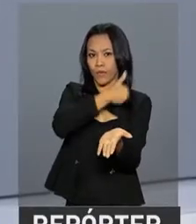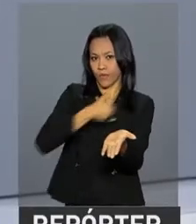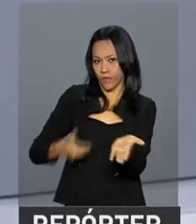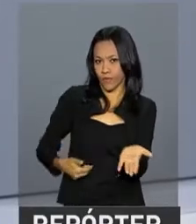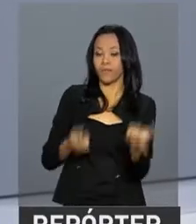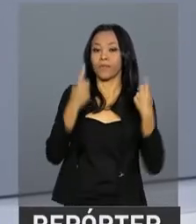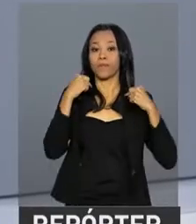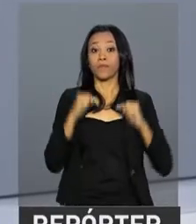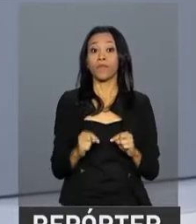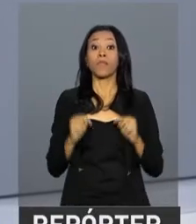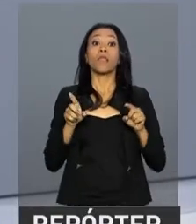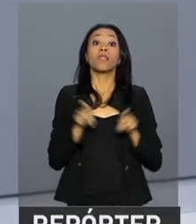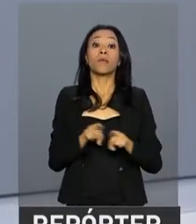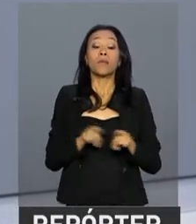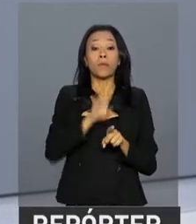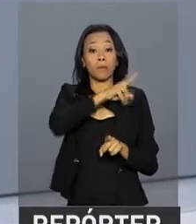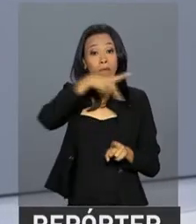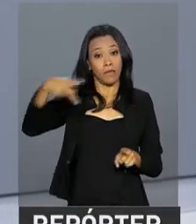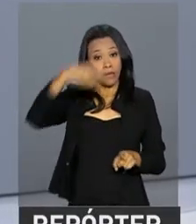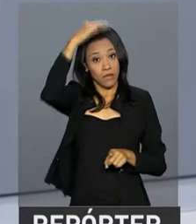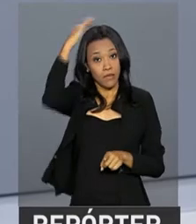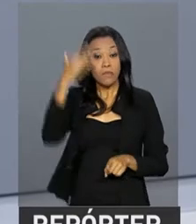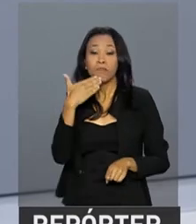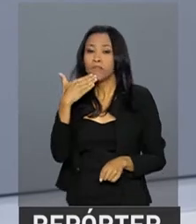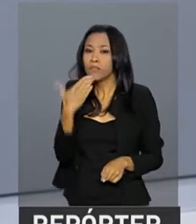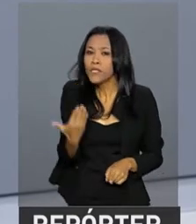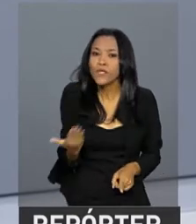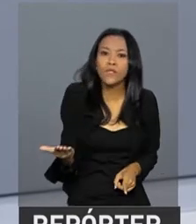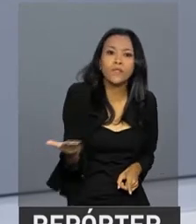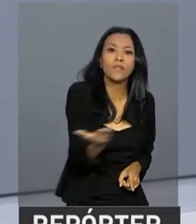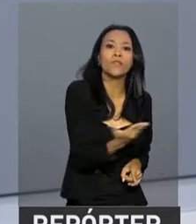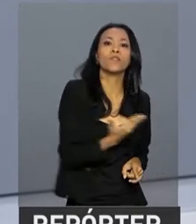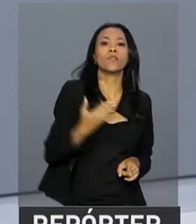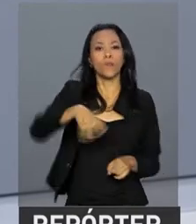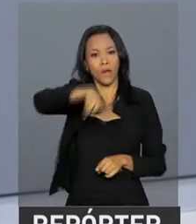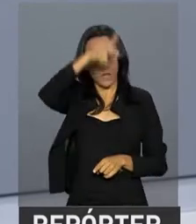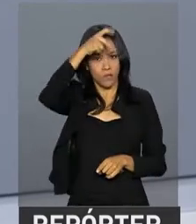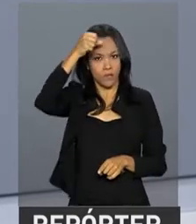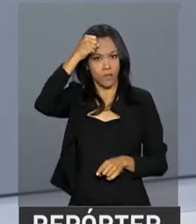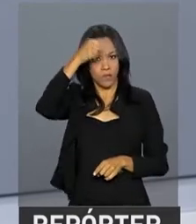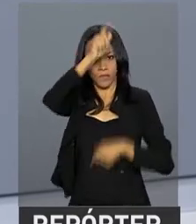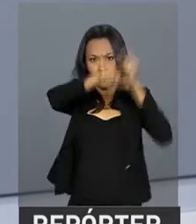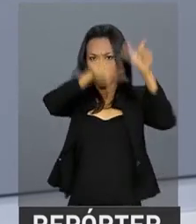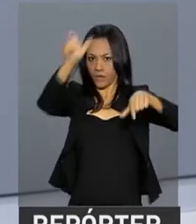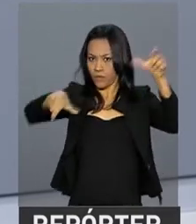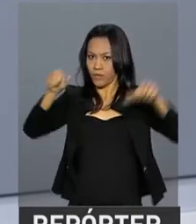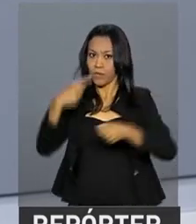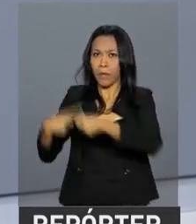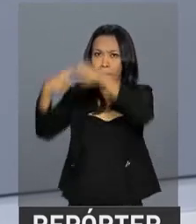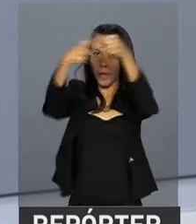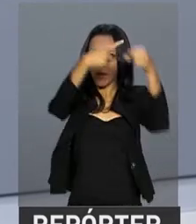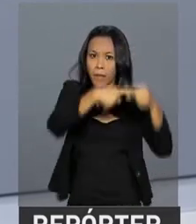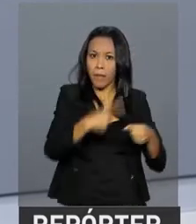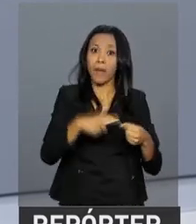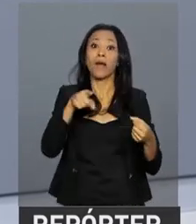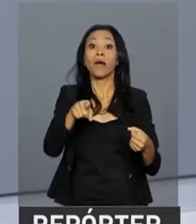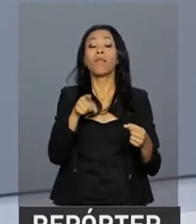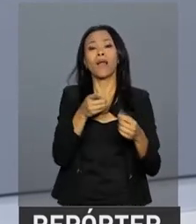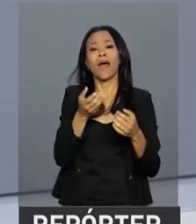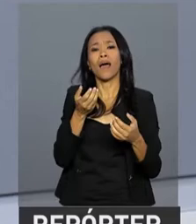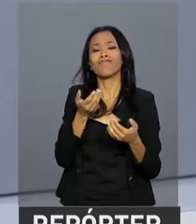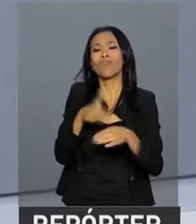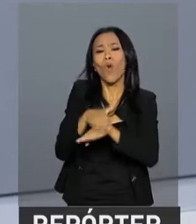fez um apelo aos gestores municipais para que apóiem a reforma da previdência e ajudem a convencer os parlamentares